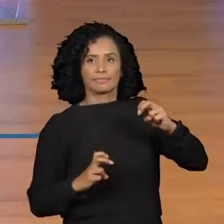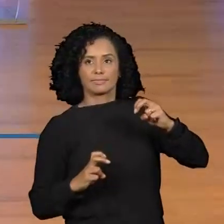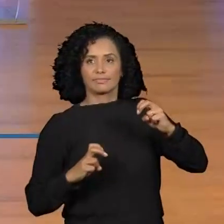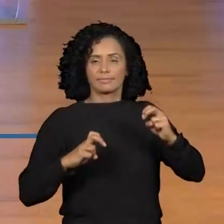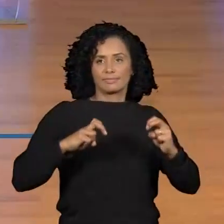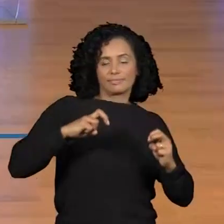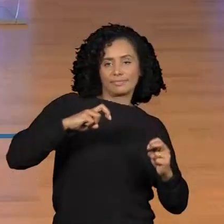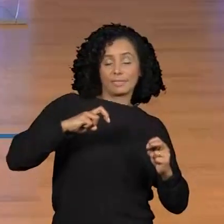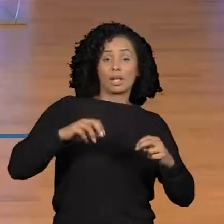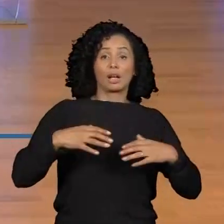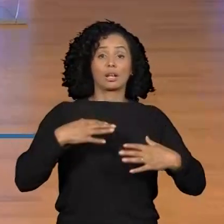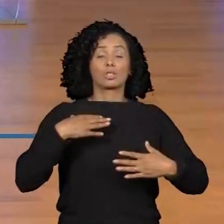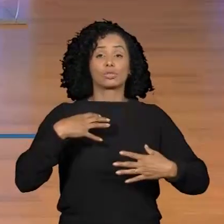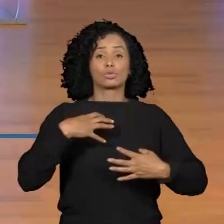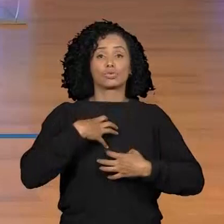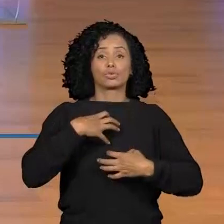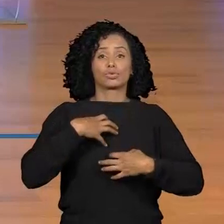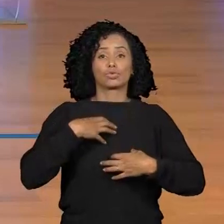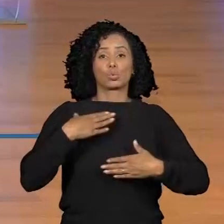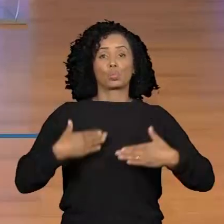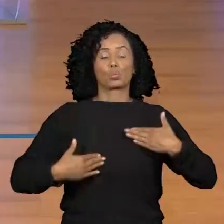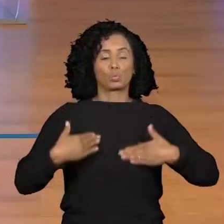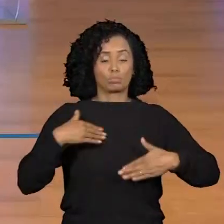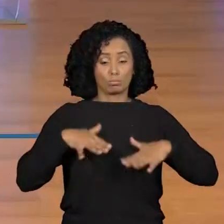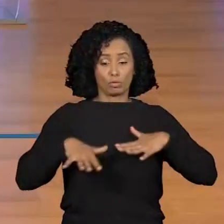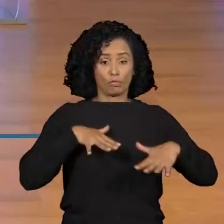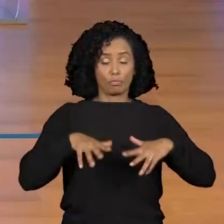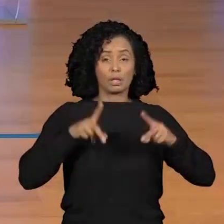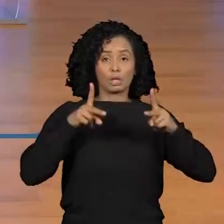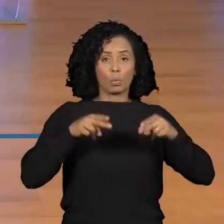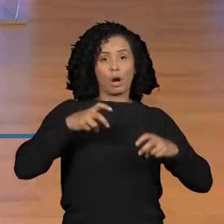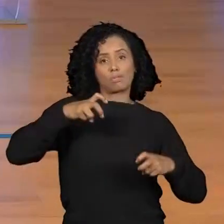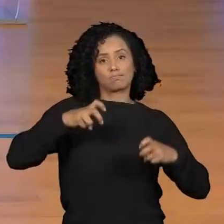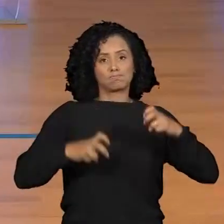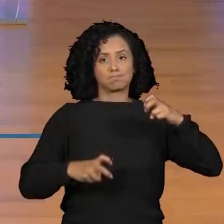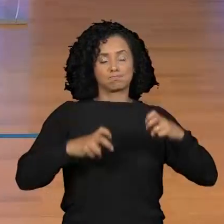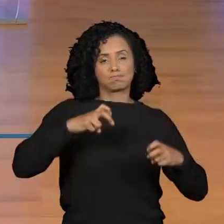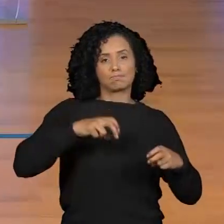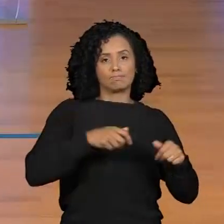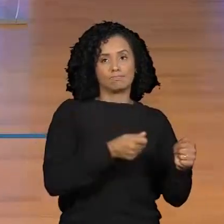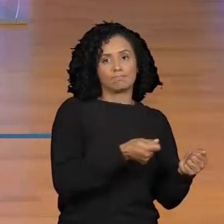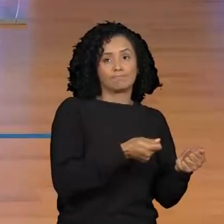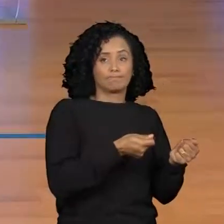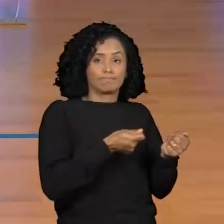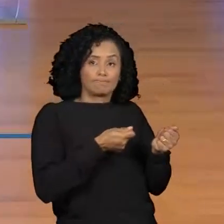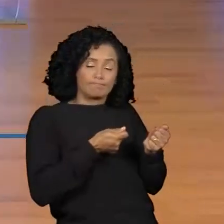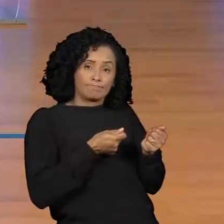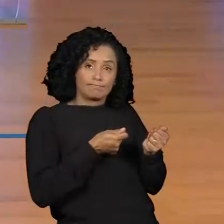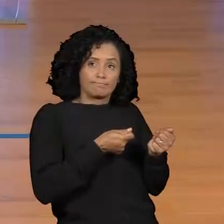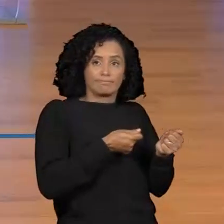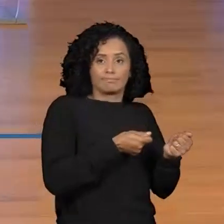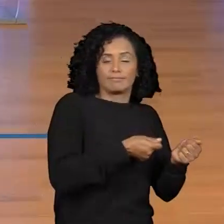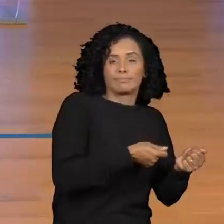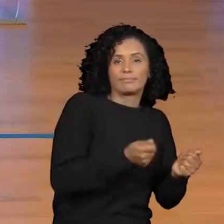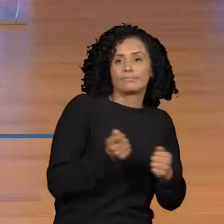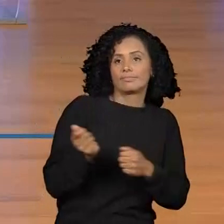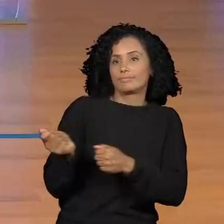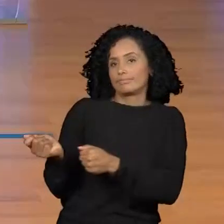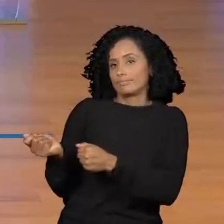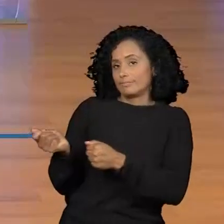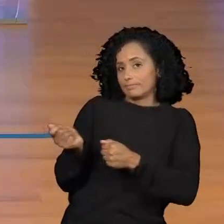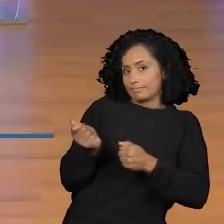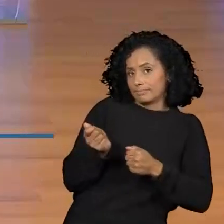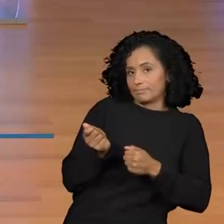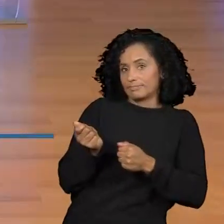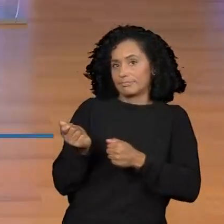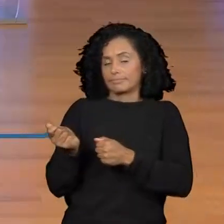precisar amarrar e não machucar, Não, tá é só tranquilo. puxar. O objetivo é o seguinte, um de nós precisa puxar o outro, ou seja, eu vou ganhar quando